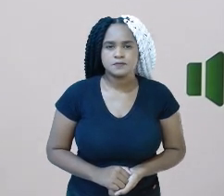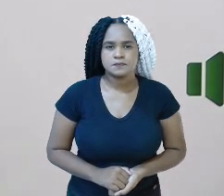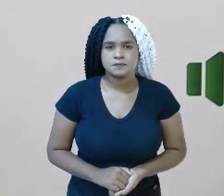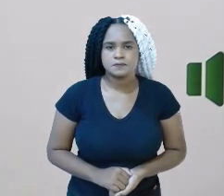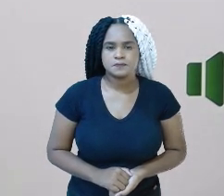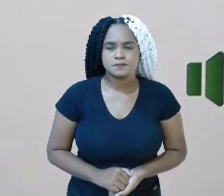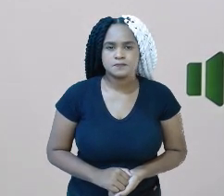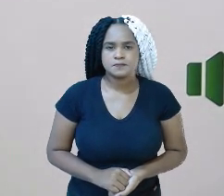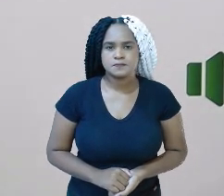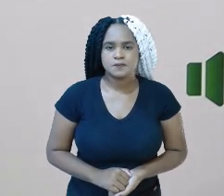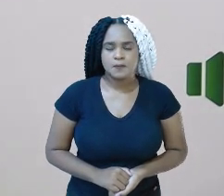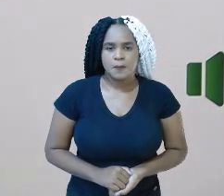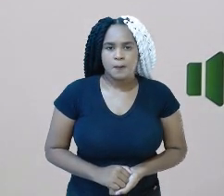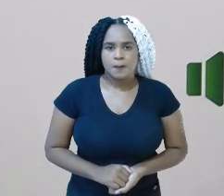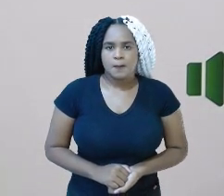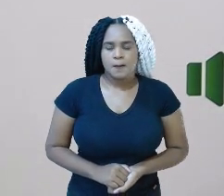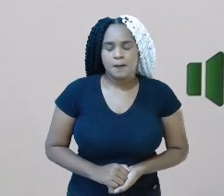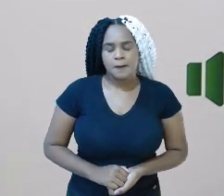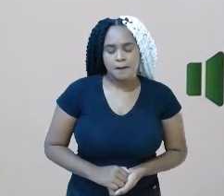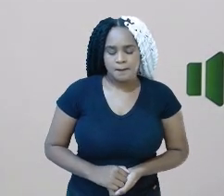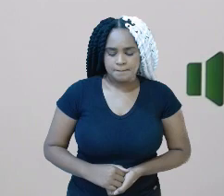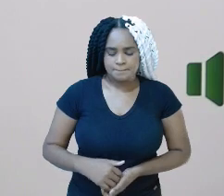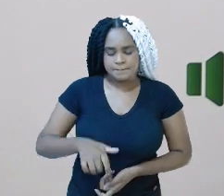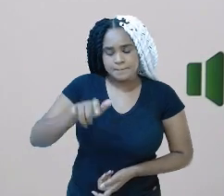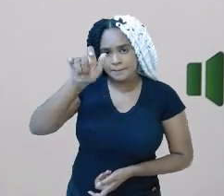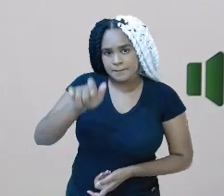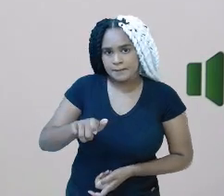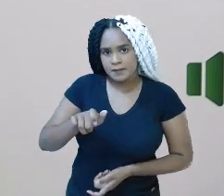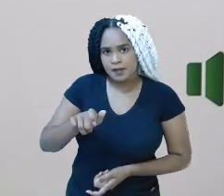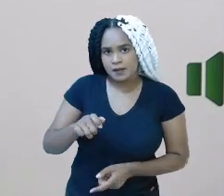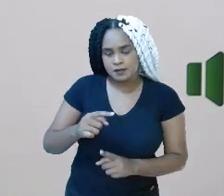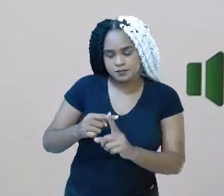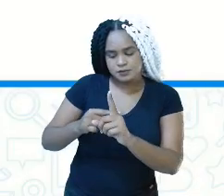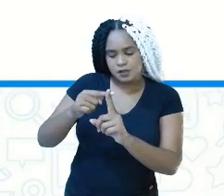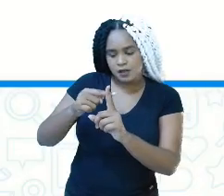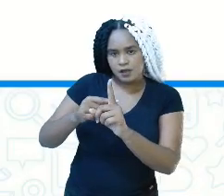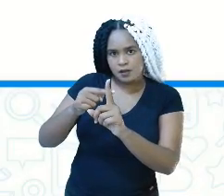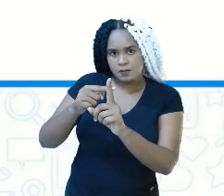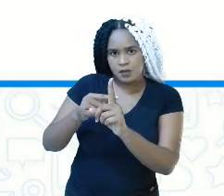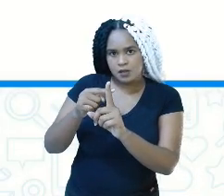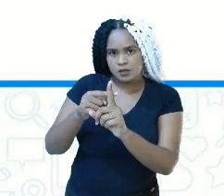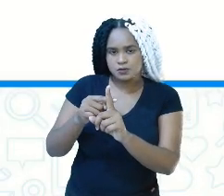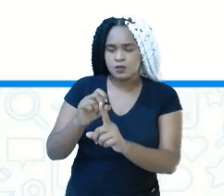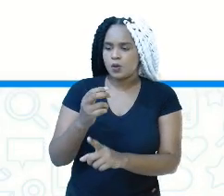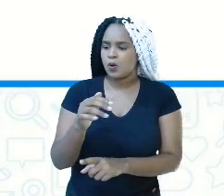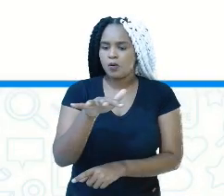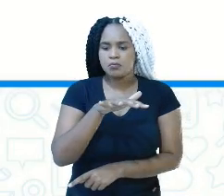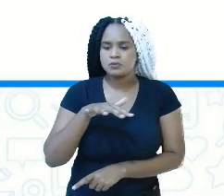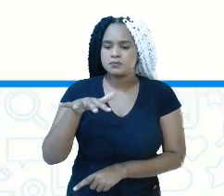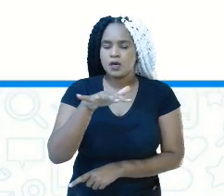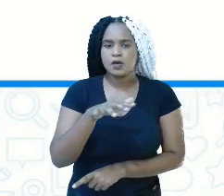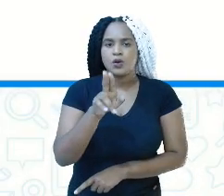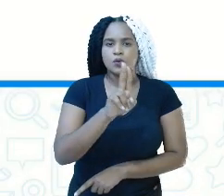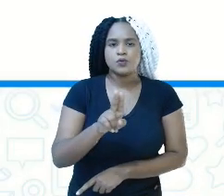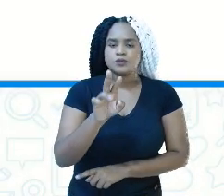Quando queremos medir a temperatura de uma pessoa, de um ambiente, da água, entre outros, utilizamos o